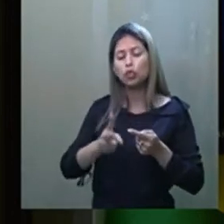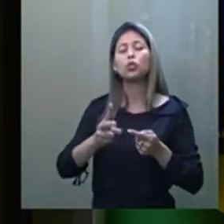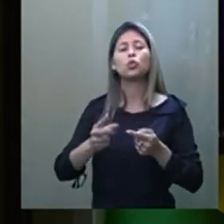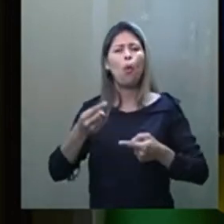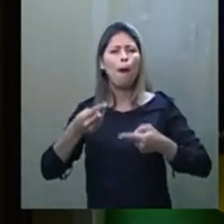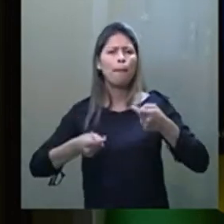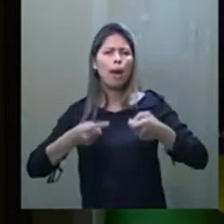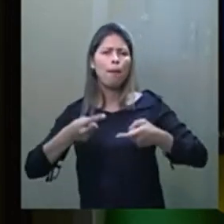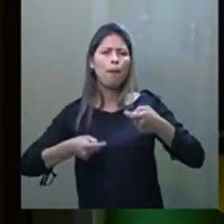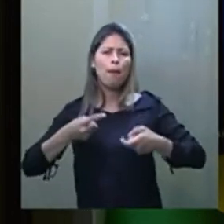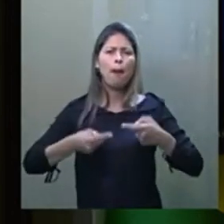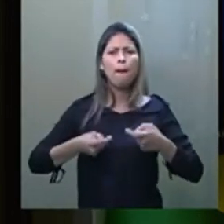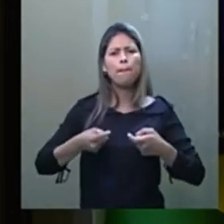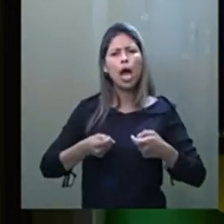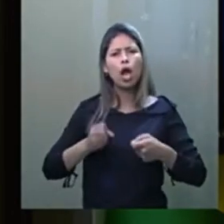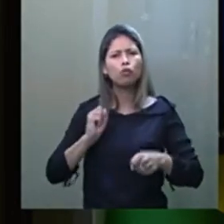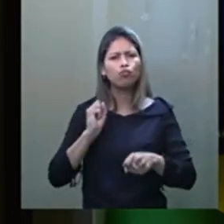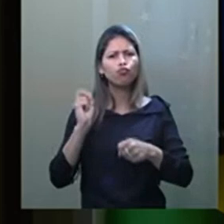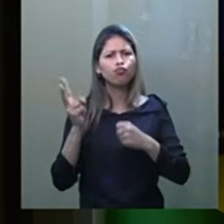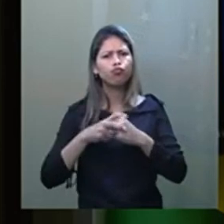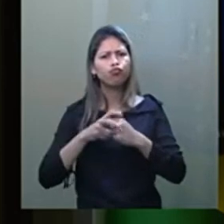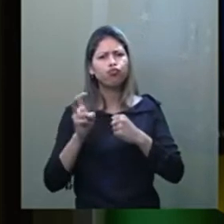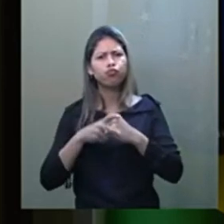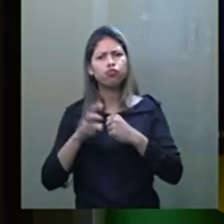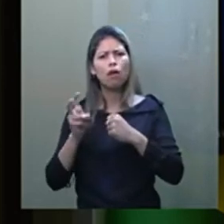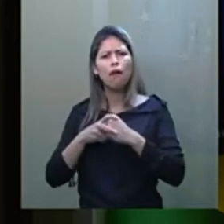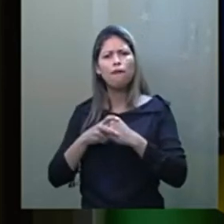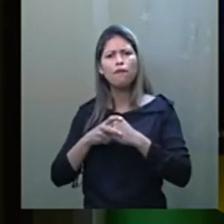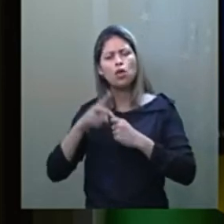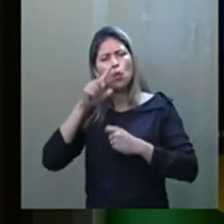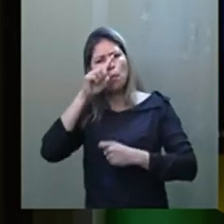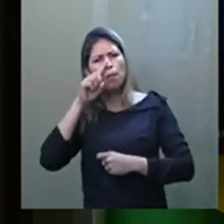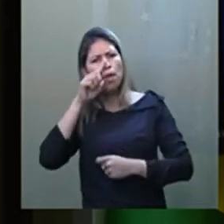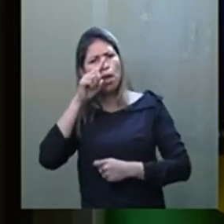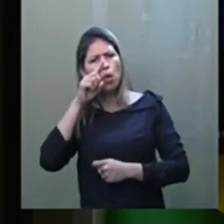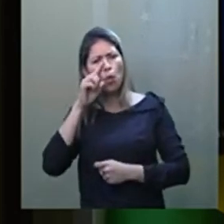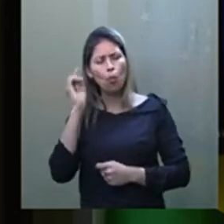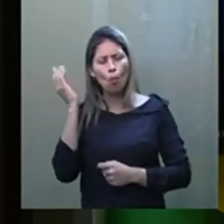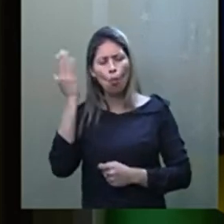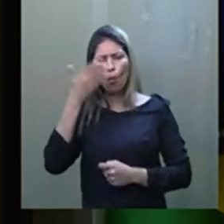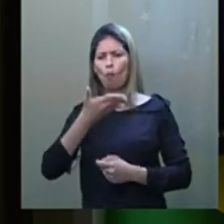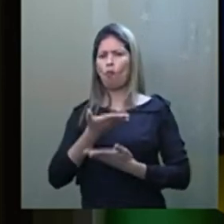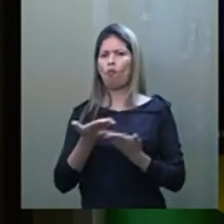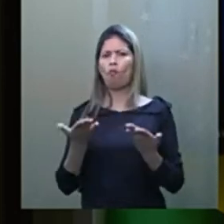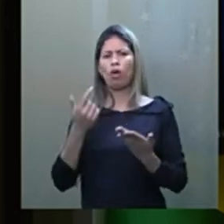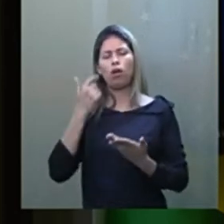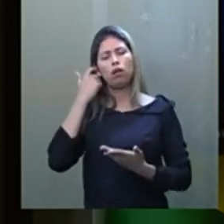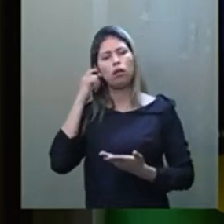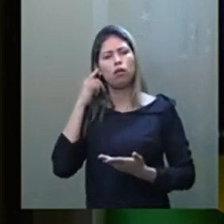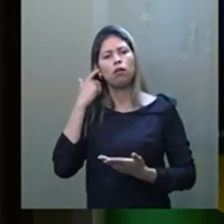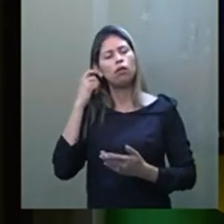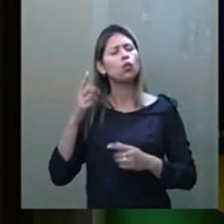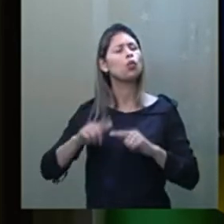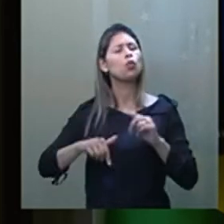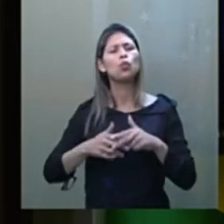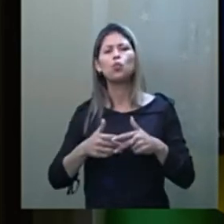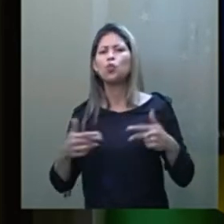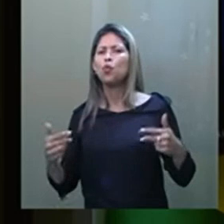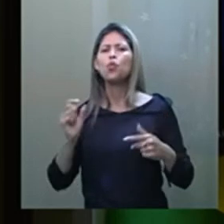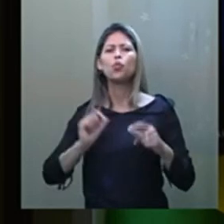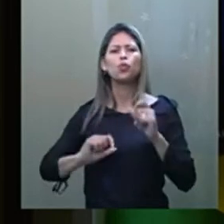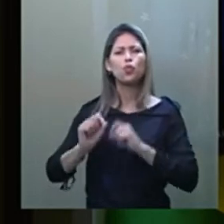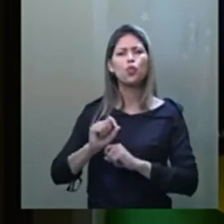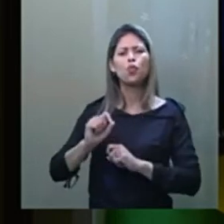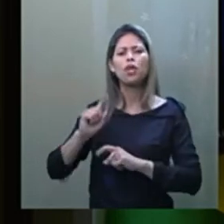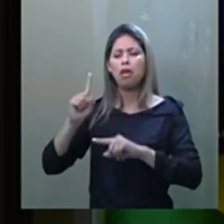vírus perigoso e invisível. E todos os instrumentos em uma guerra